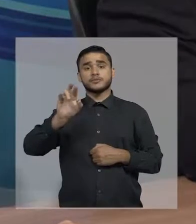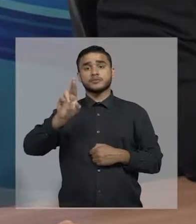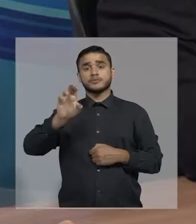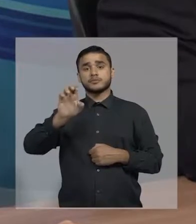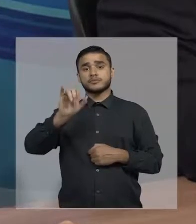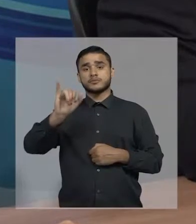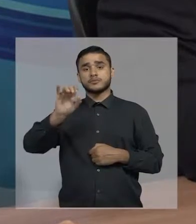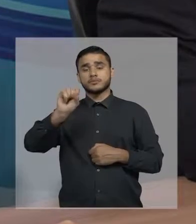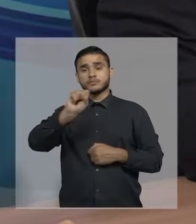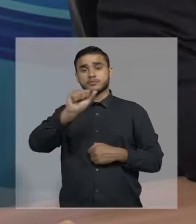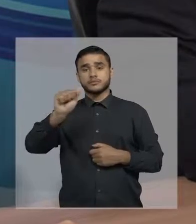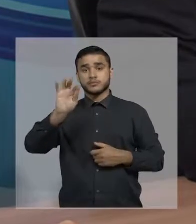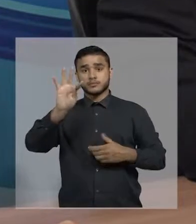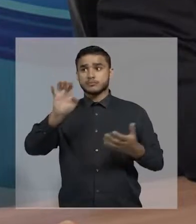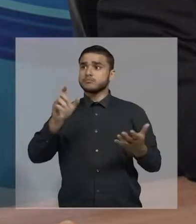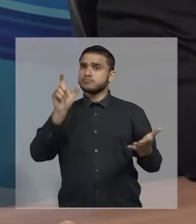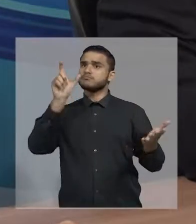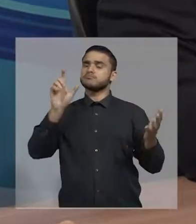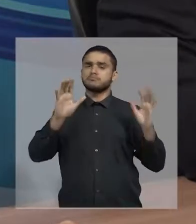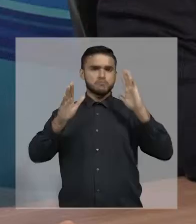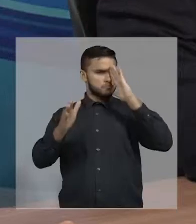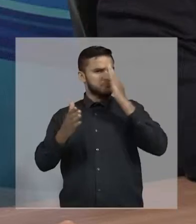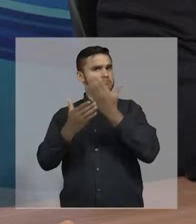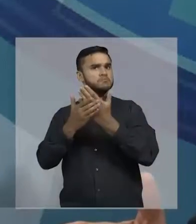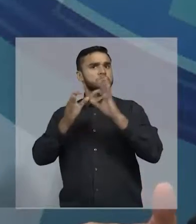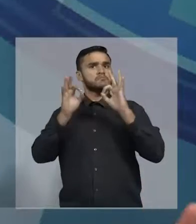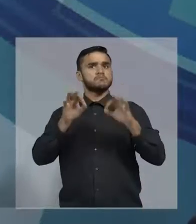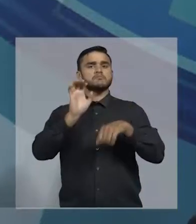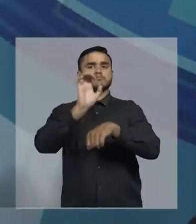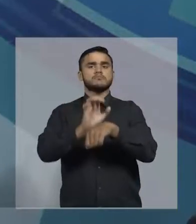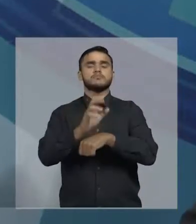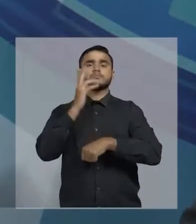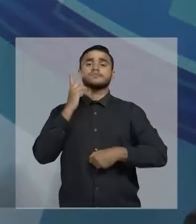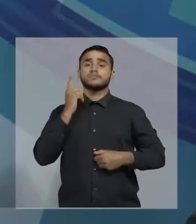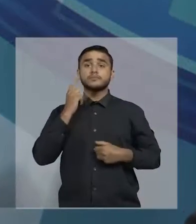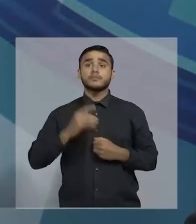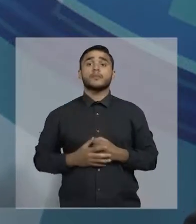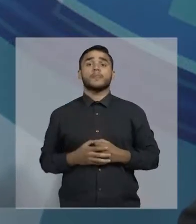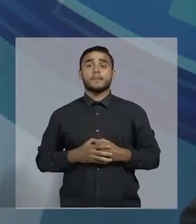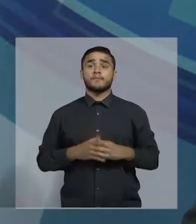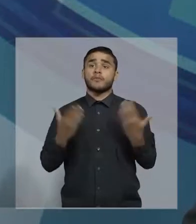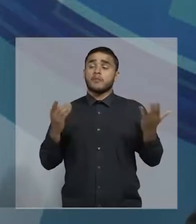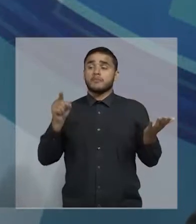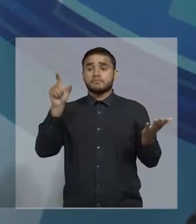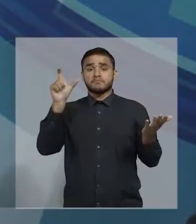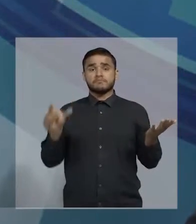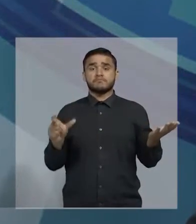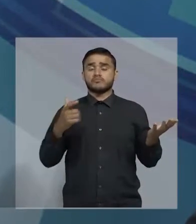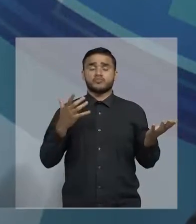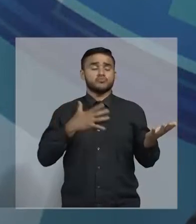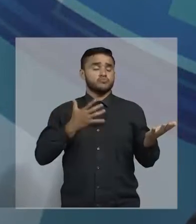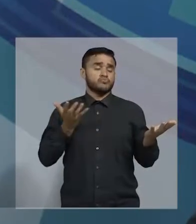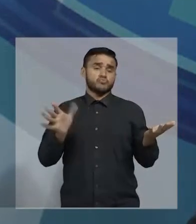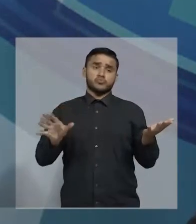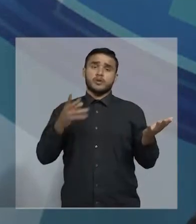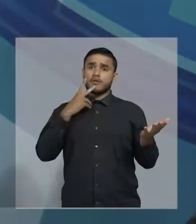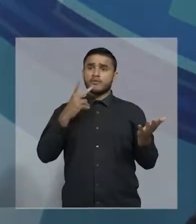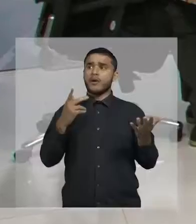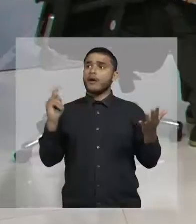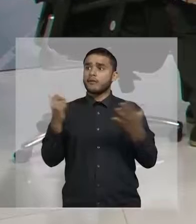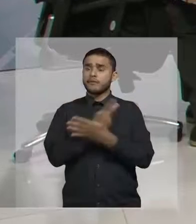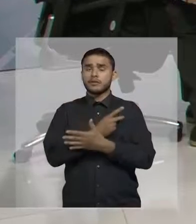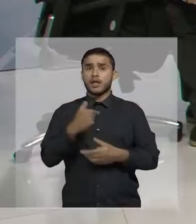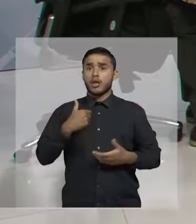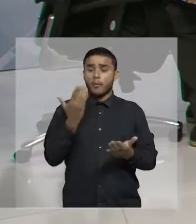que ainda tem muito prestígio no Ceará. Agora, certamente o senador não quis se expor ao desgaste de uma possível derrota. Prestígio que ele não